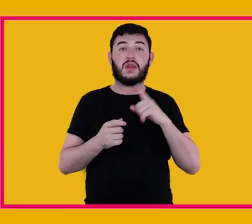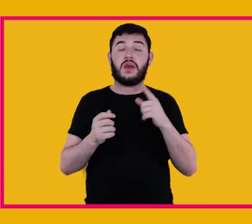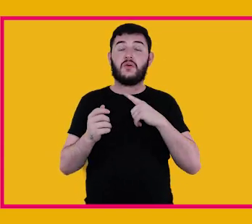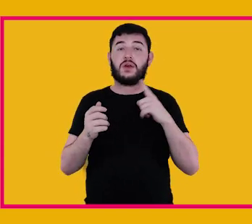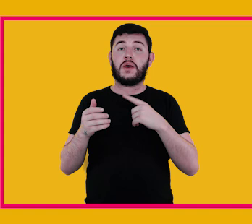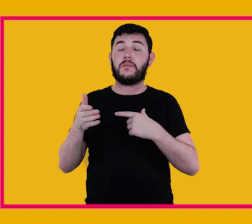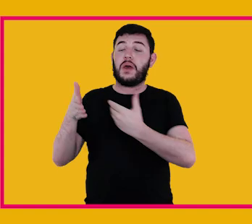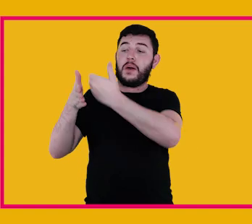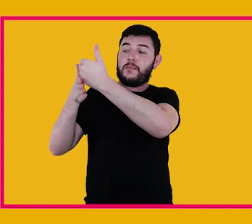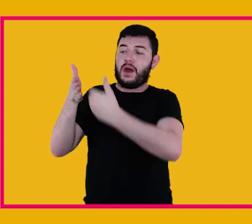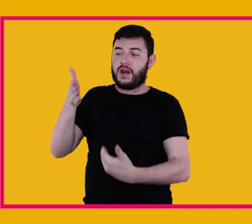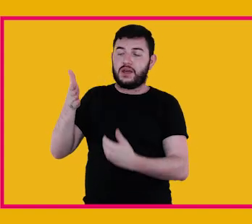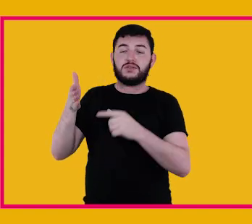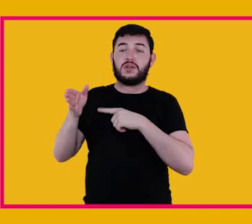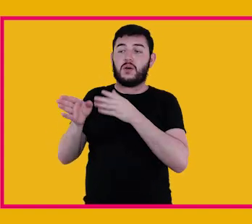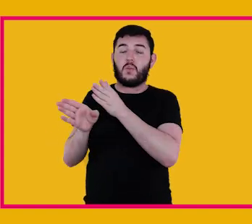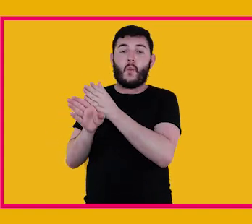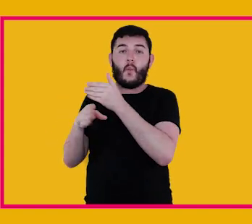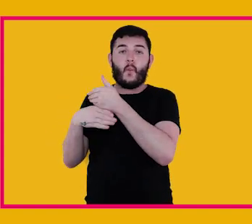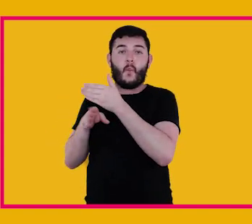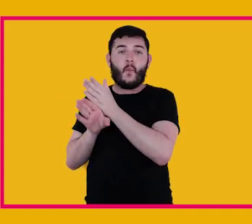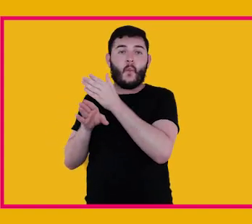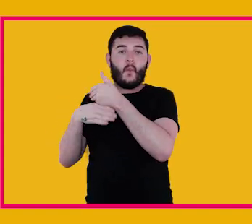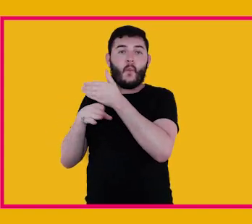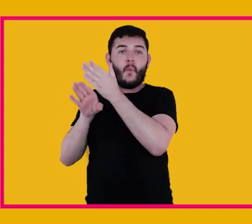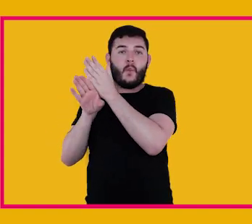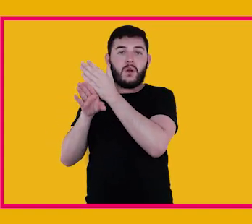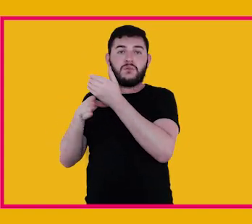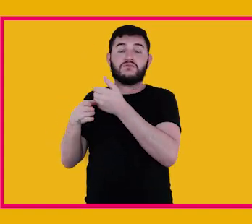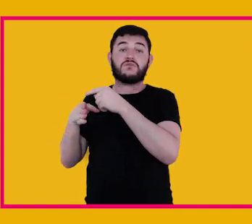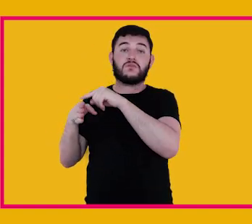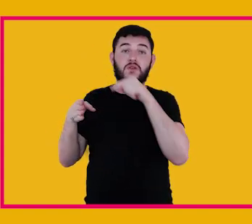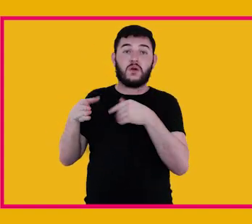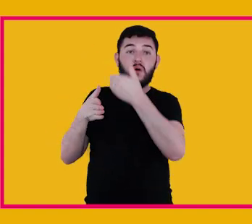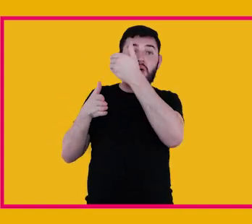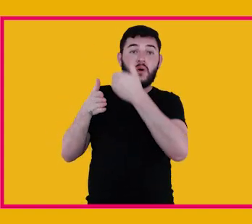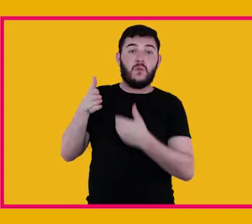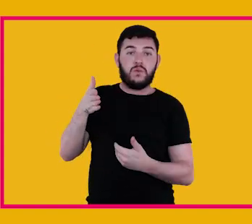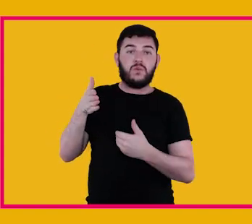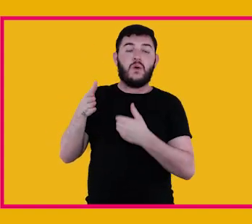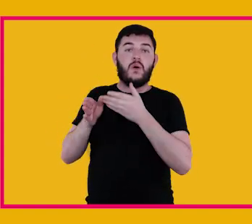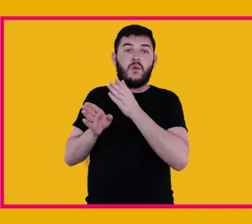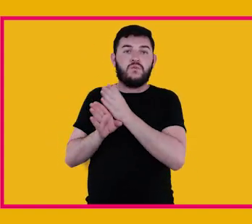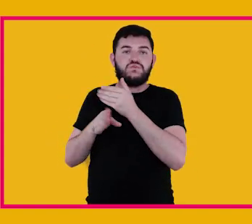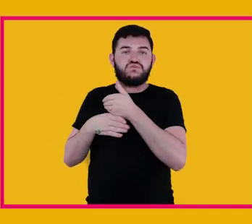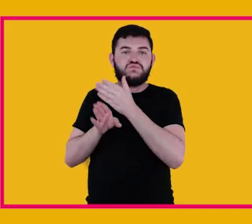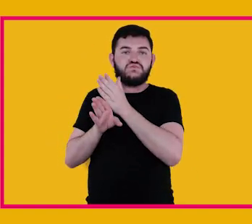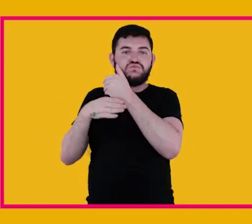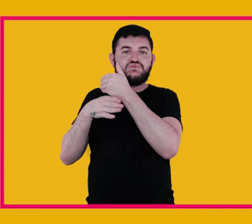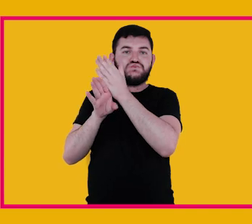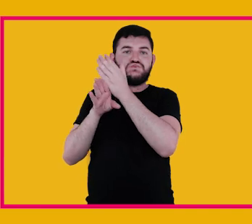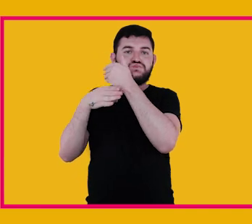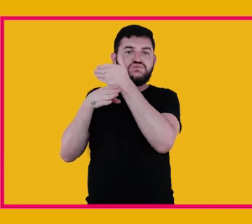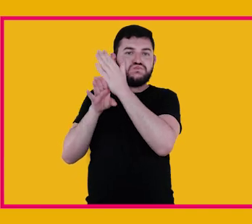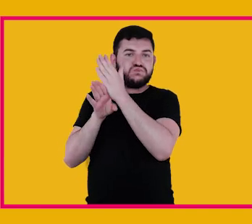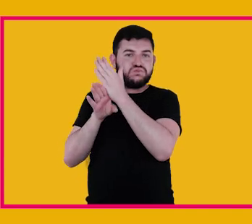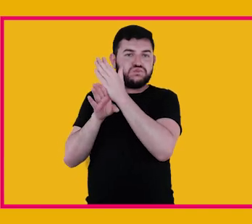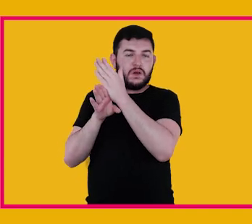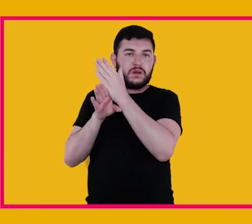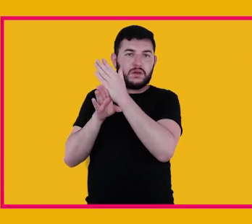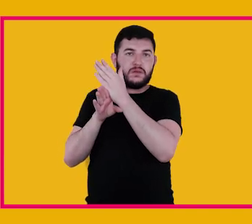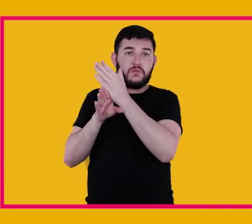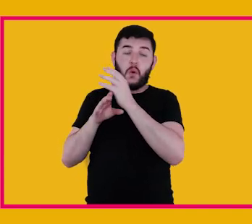seja, um tijolinho maciço por fora, tijolo de concreto internamente mais o reboco interno, quanto a